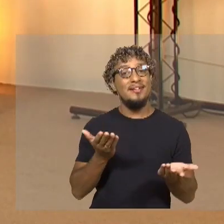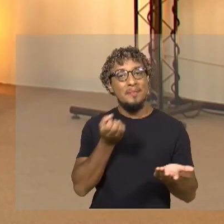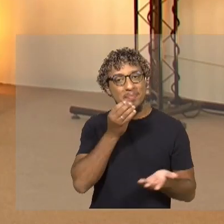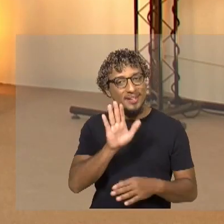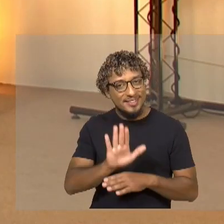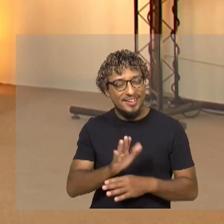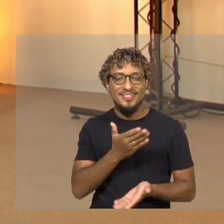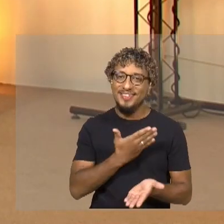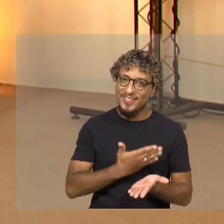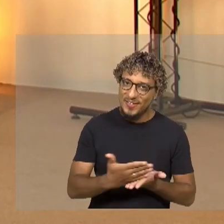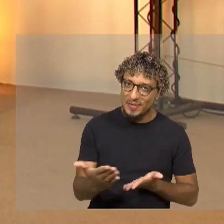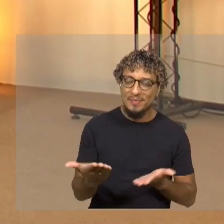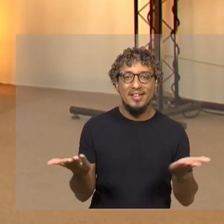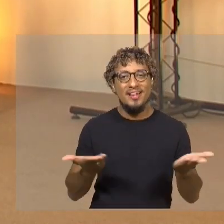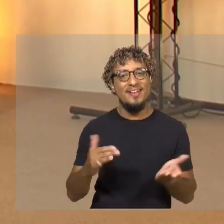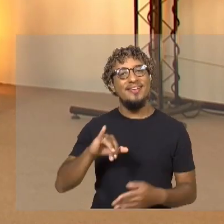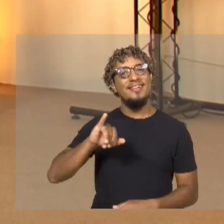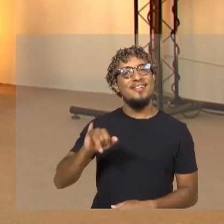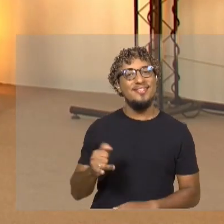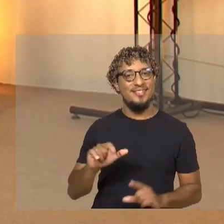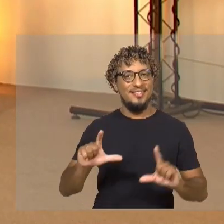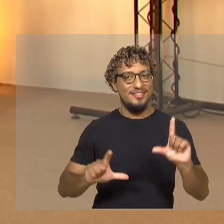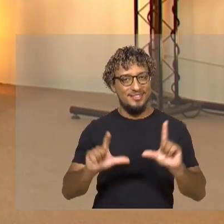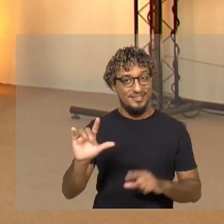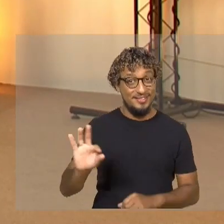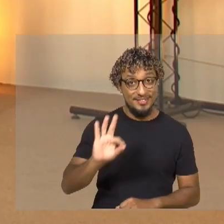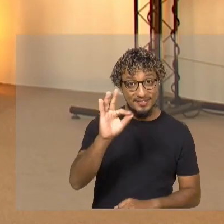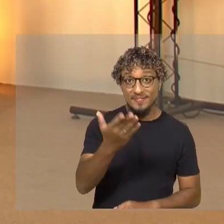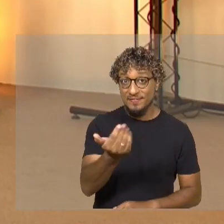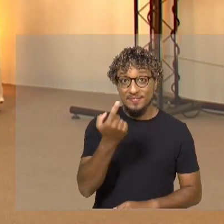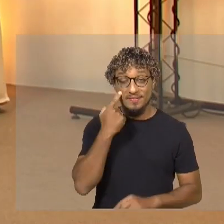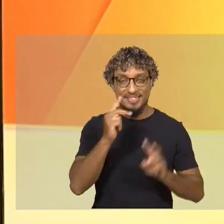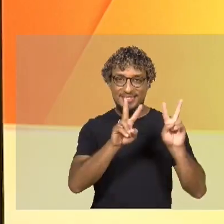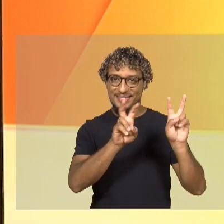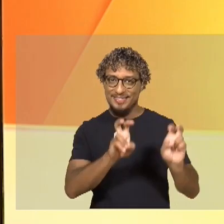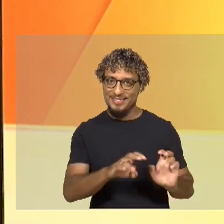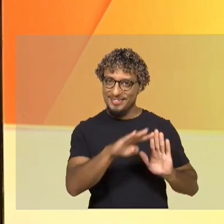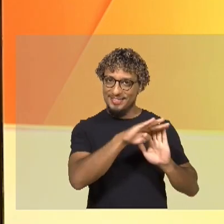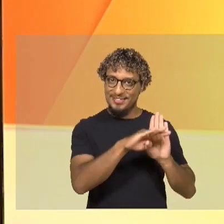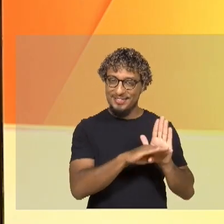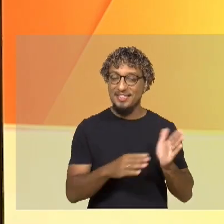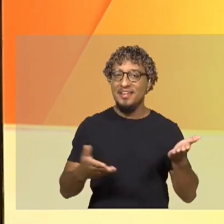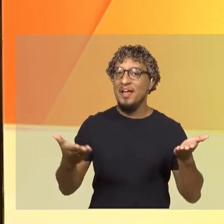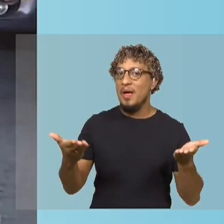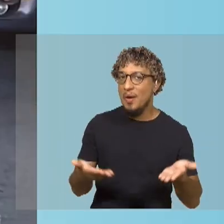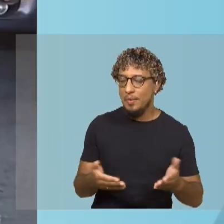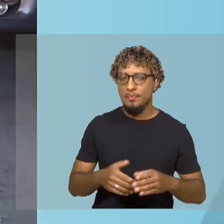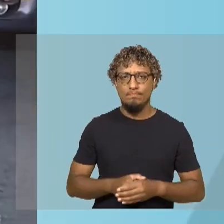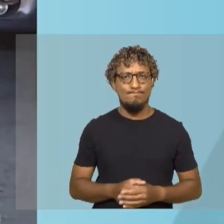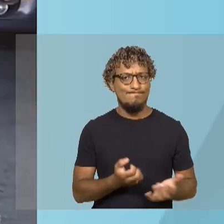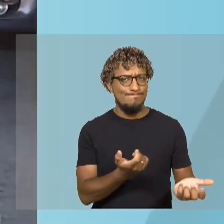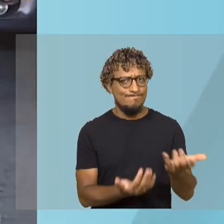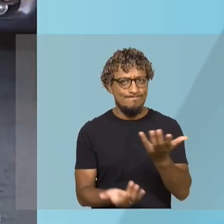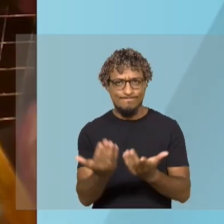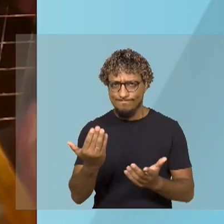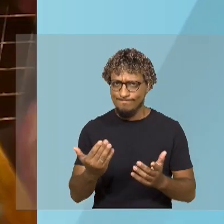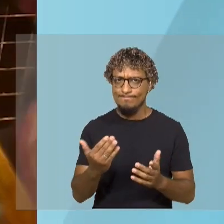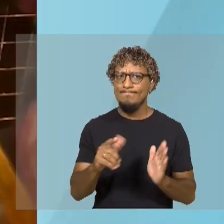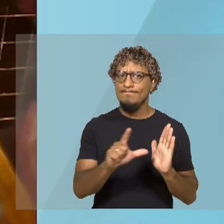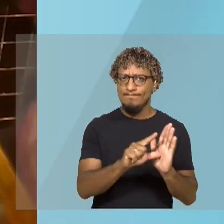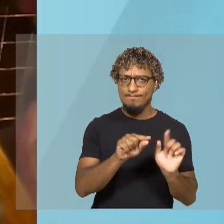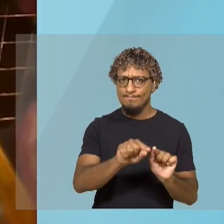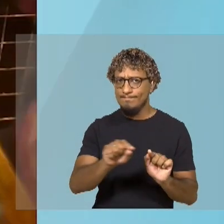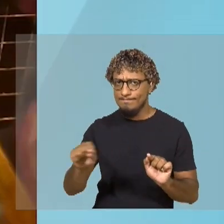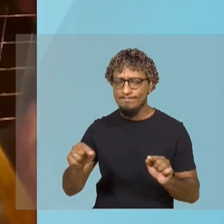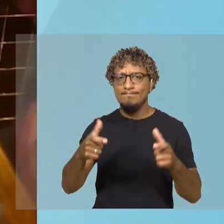Olá, boa tarde. Começa agora o JTV UFMA. Vamos aos destaques de hoje. Incêndio atinge estabelecimentos no